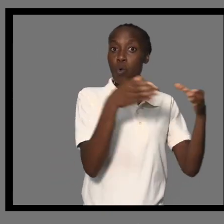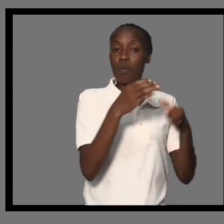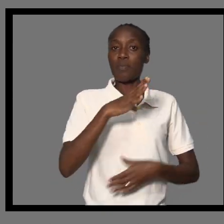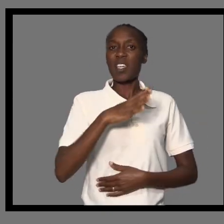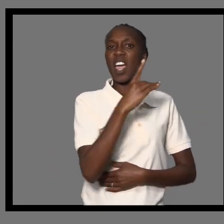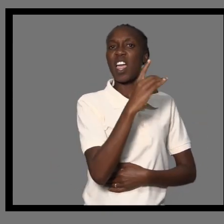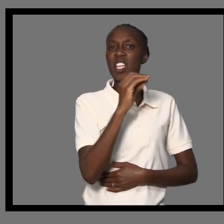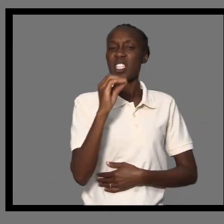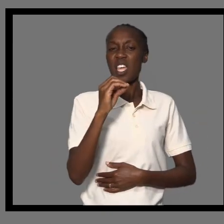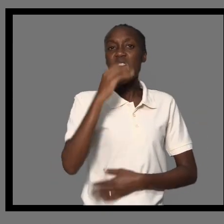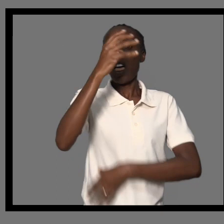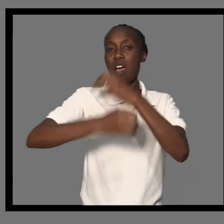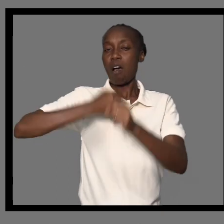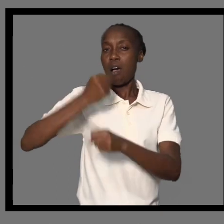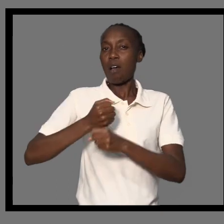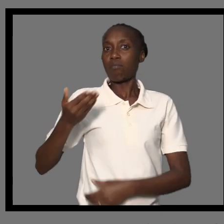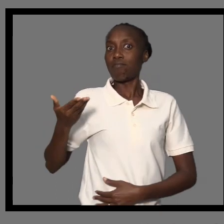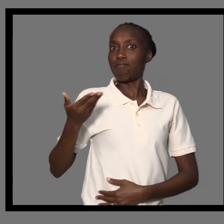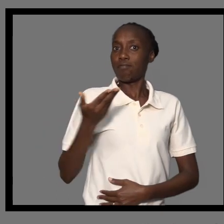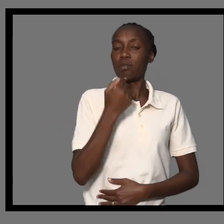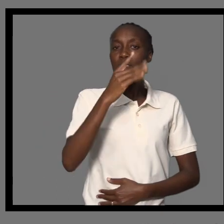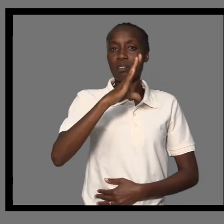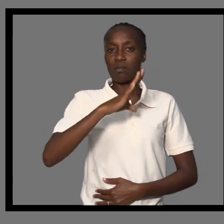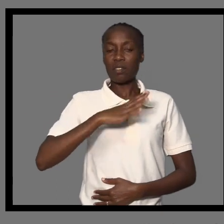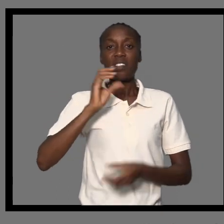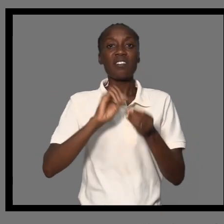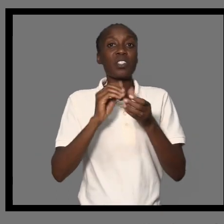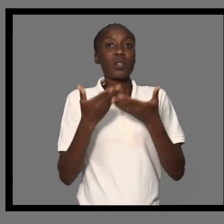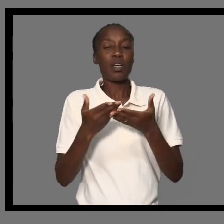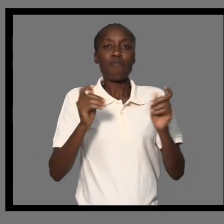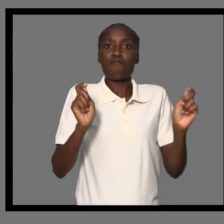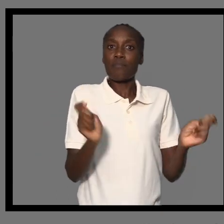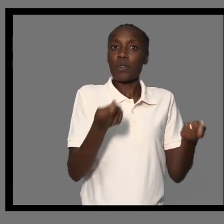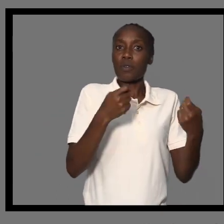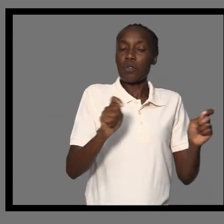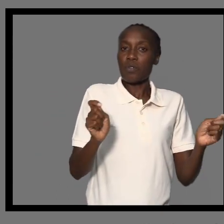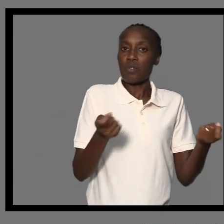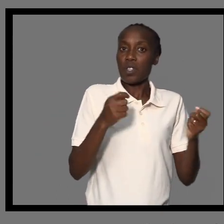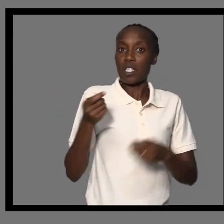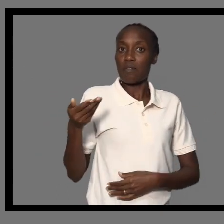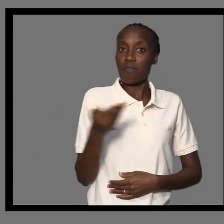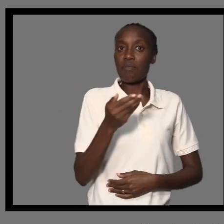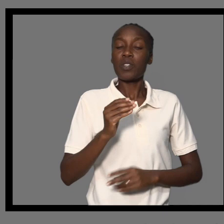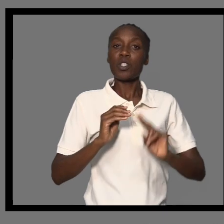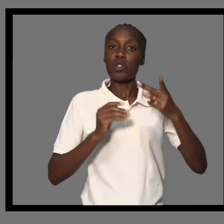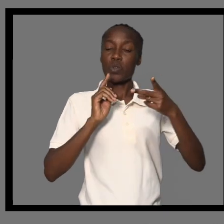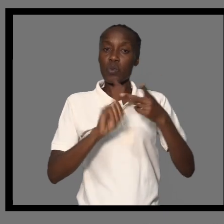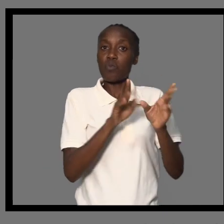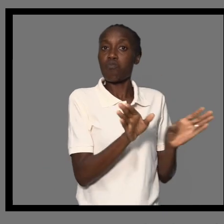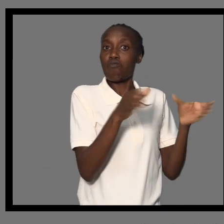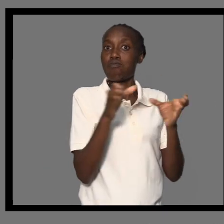completam 100 anos da sua existência e vão desta forma celebrar o aniversário na segunda